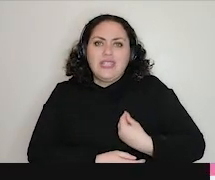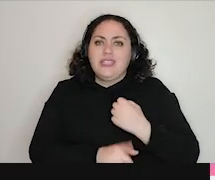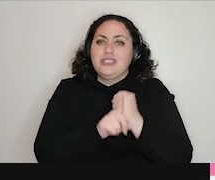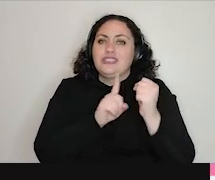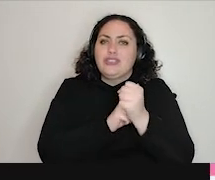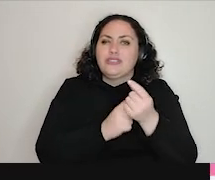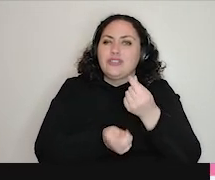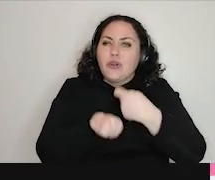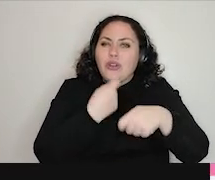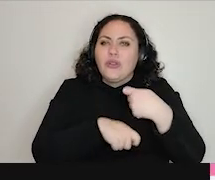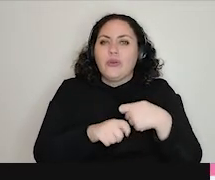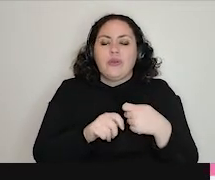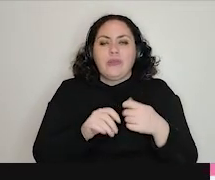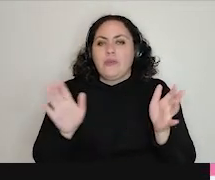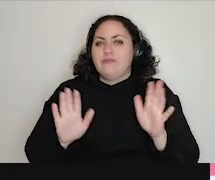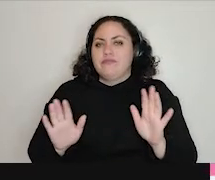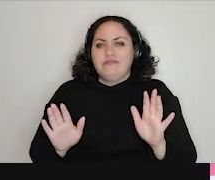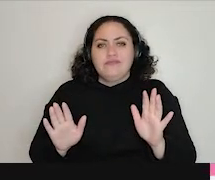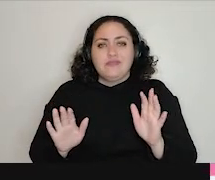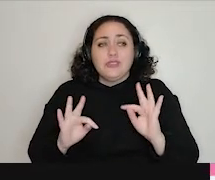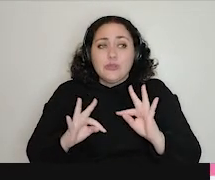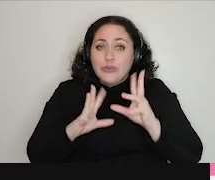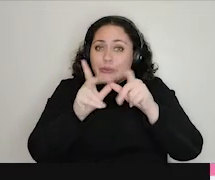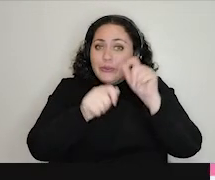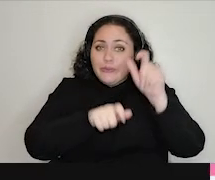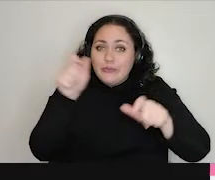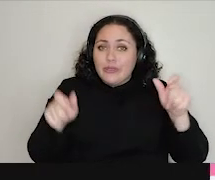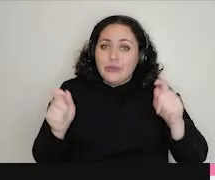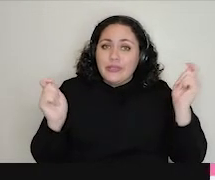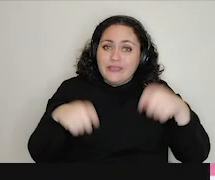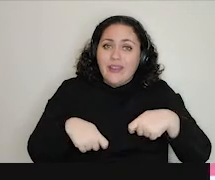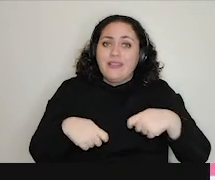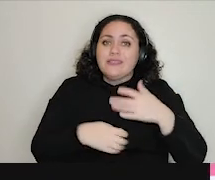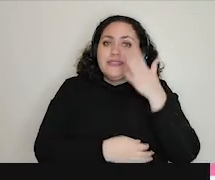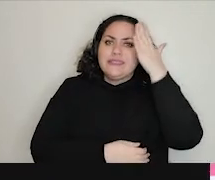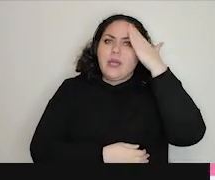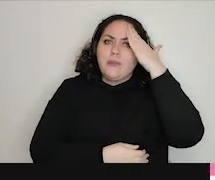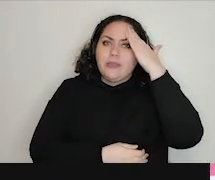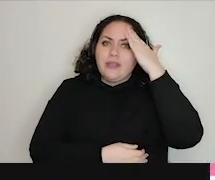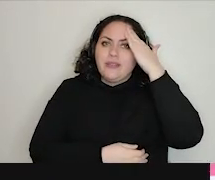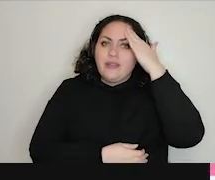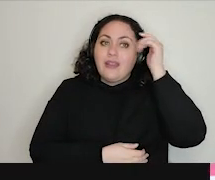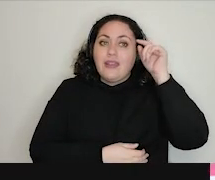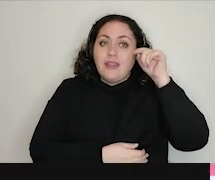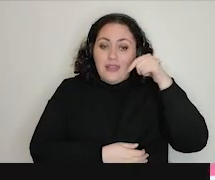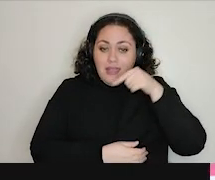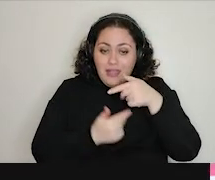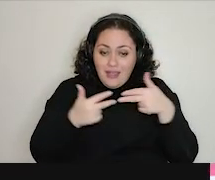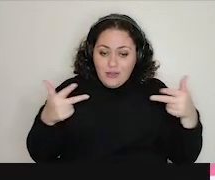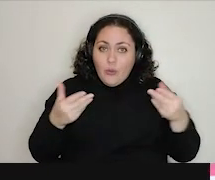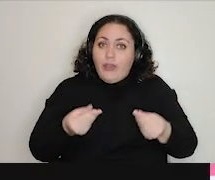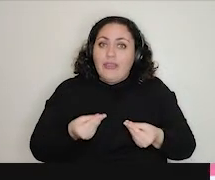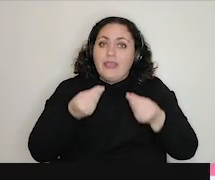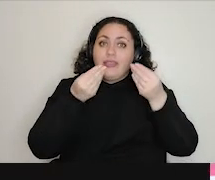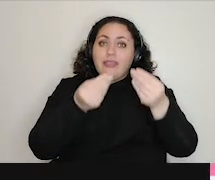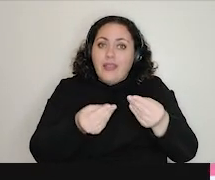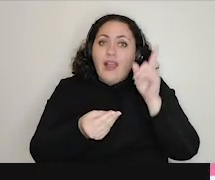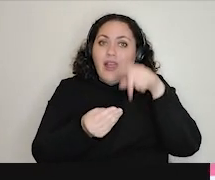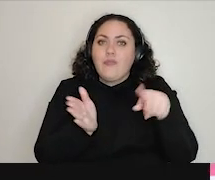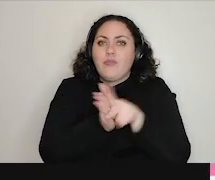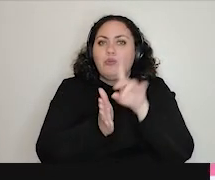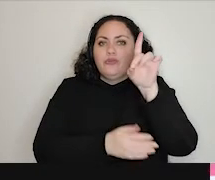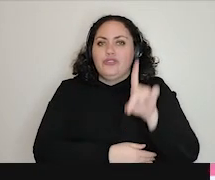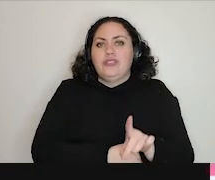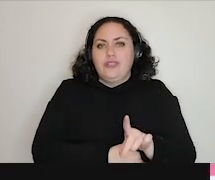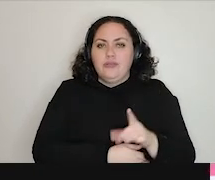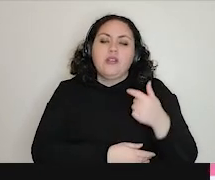condições de vida socioeconômicas, né, para que todas as pessoas elas possam saber que isso lhes pertence.